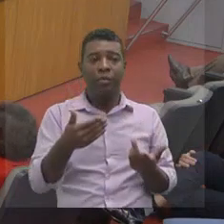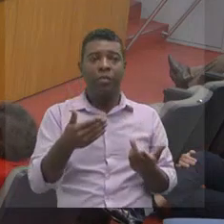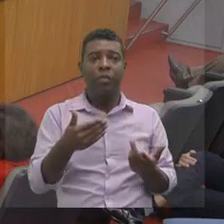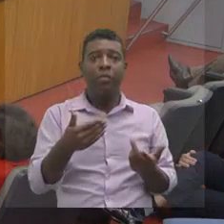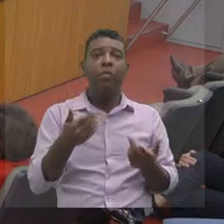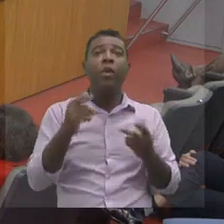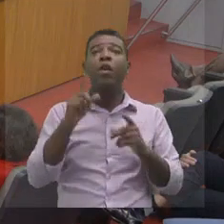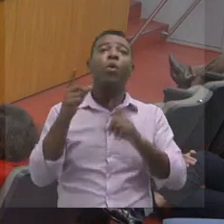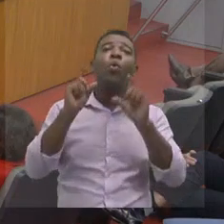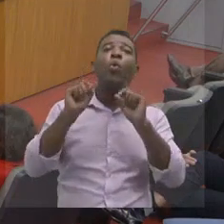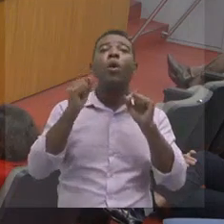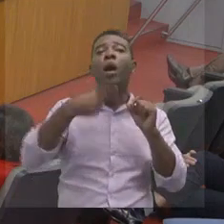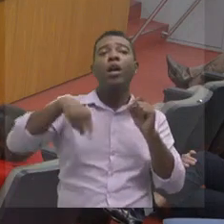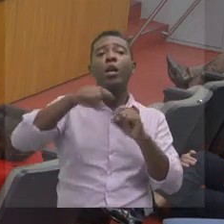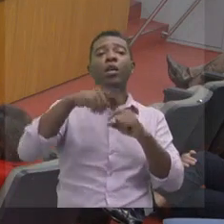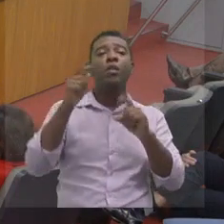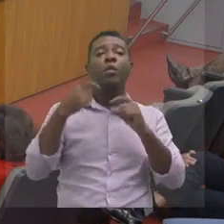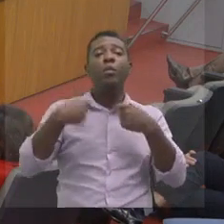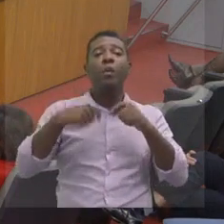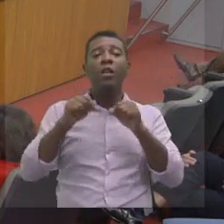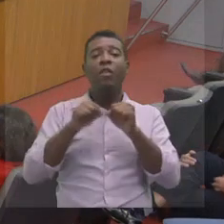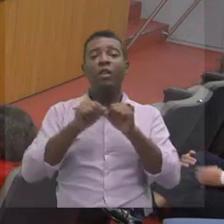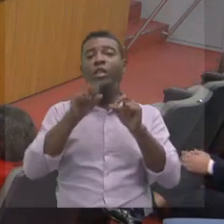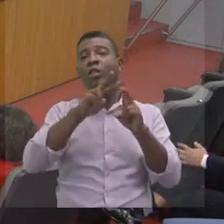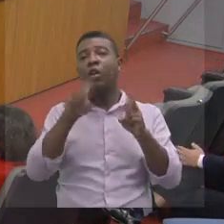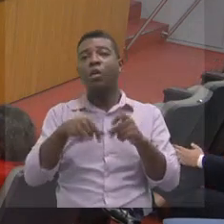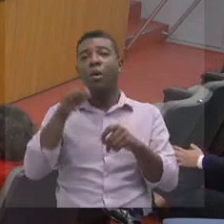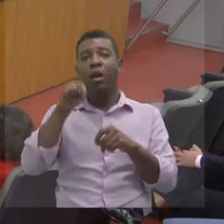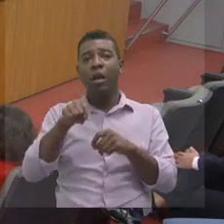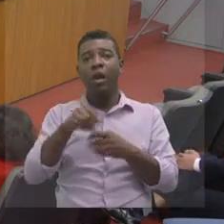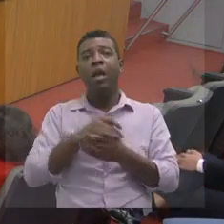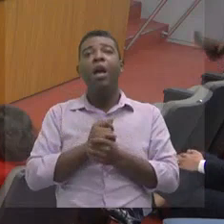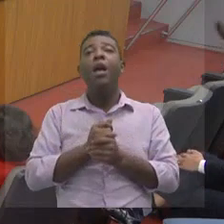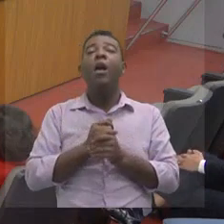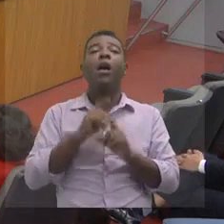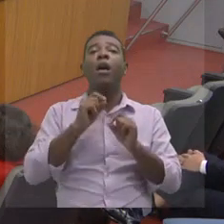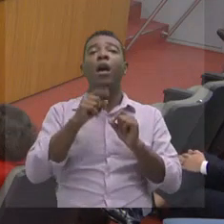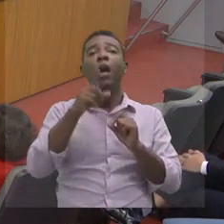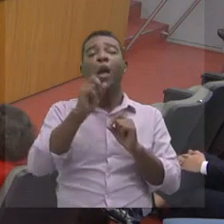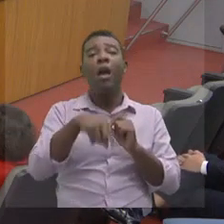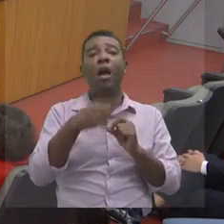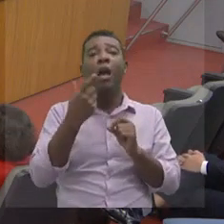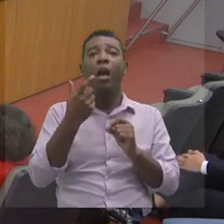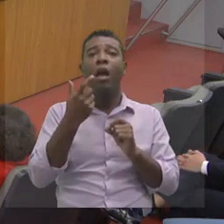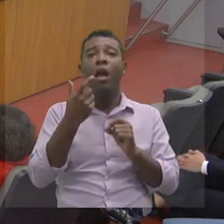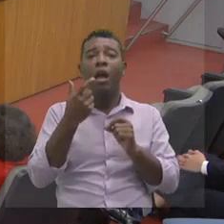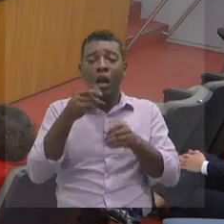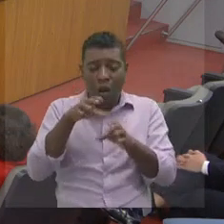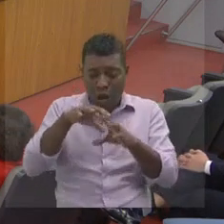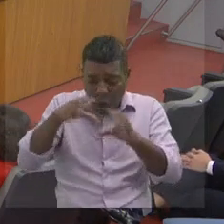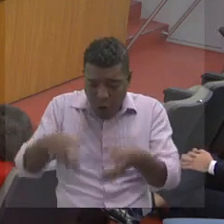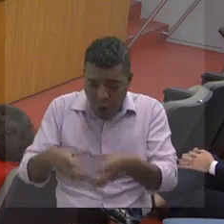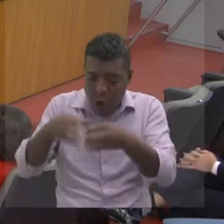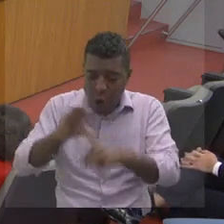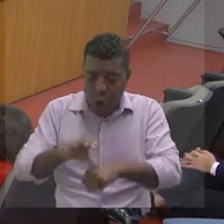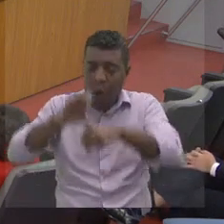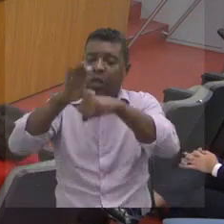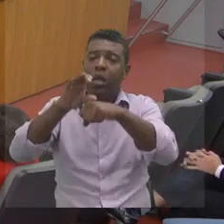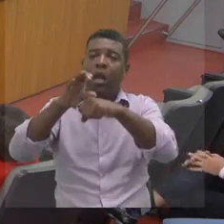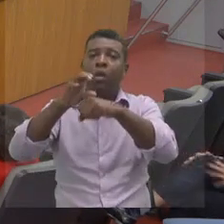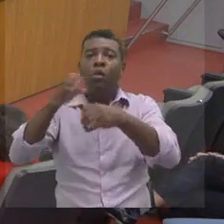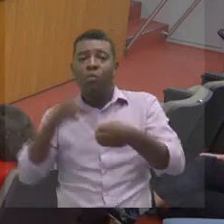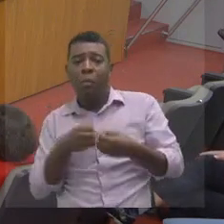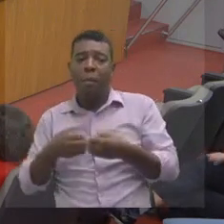municípios da região metropolitana entendemos até que os loucos adequado para essa discussão é o conselho Metropolitano né que congrega né todos os municípios da região